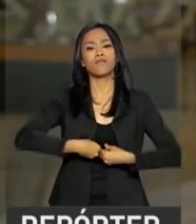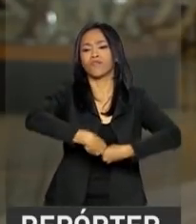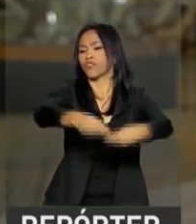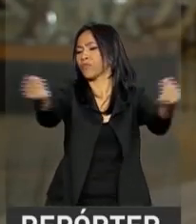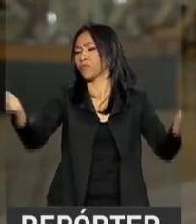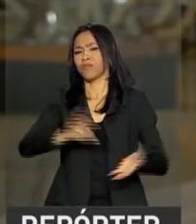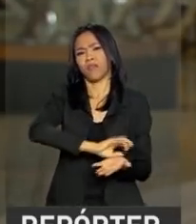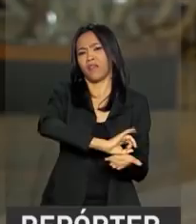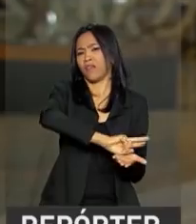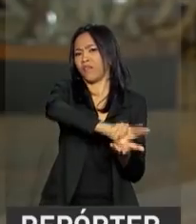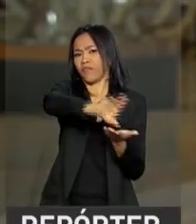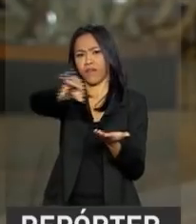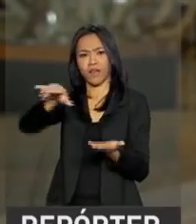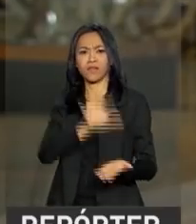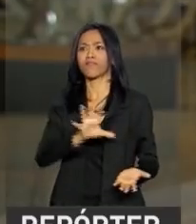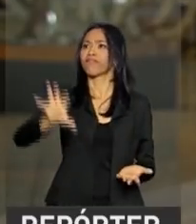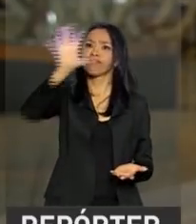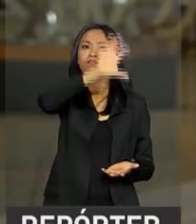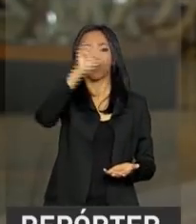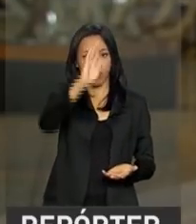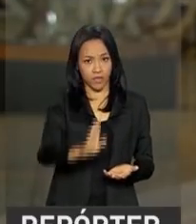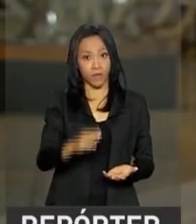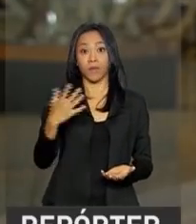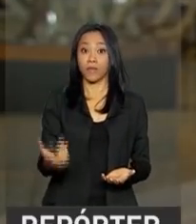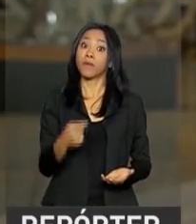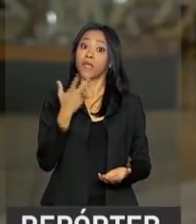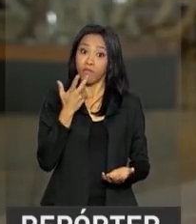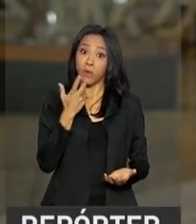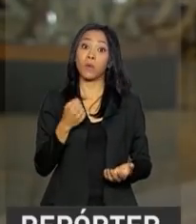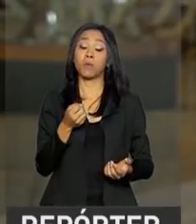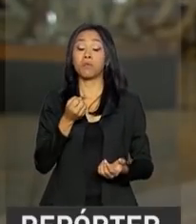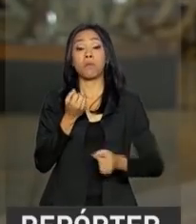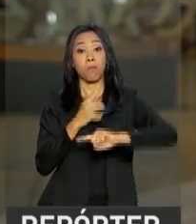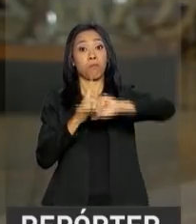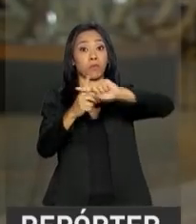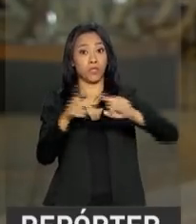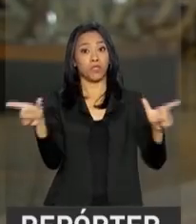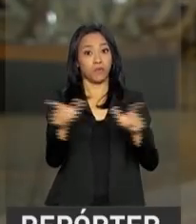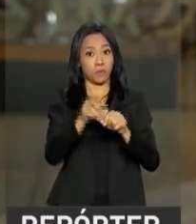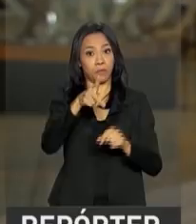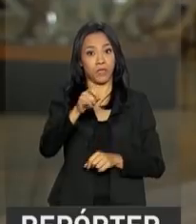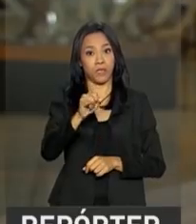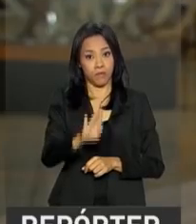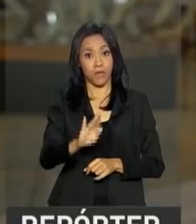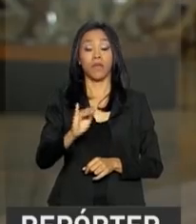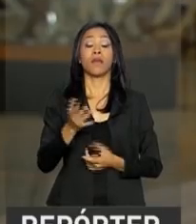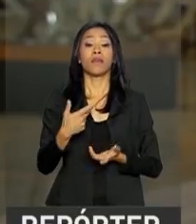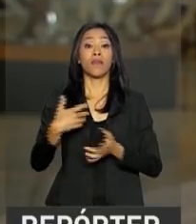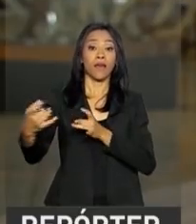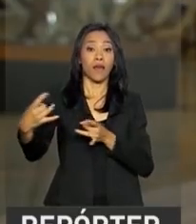regiões do país eo presidente michel temer comentou o resultado positivo do pib em 2017 que levou o brasil a sair da recessão